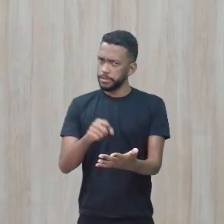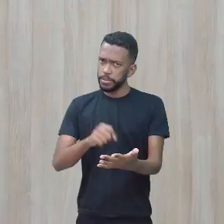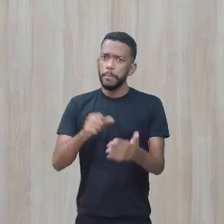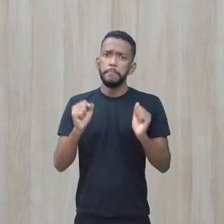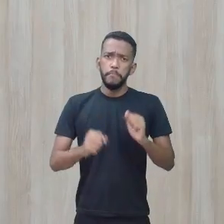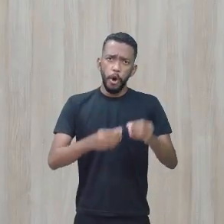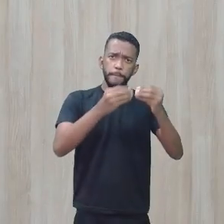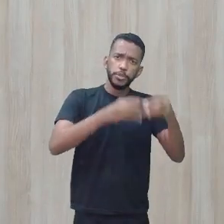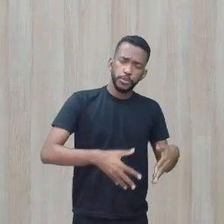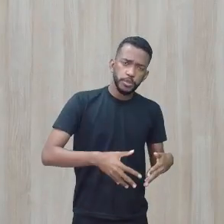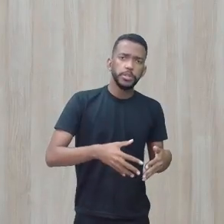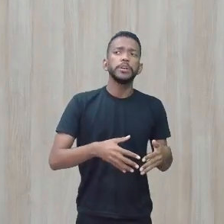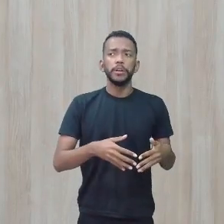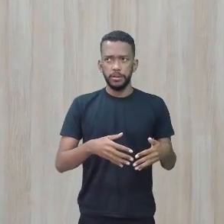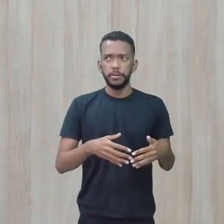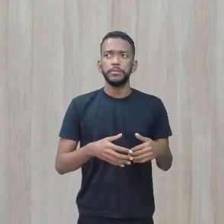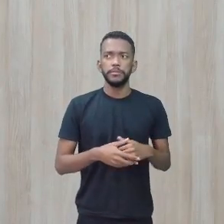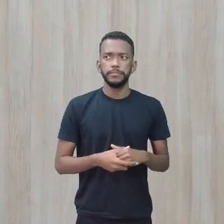danos